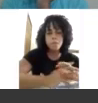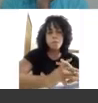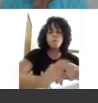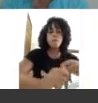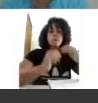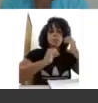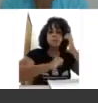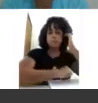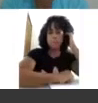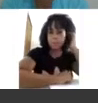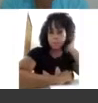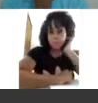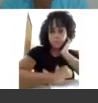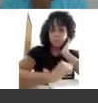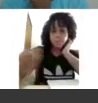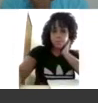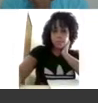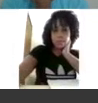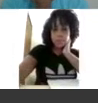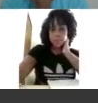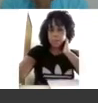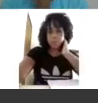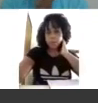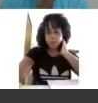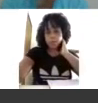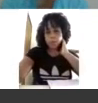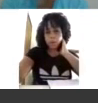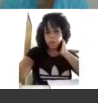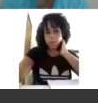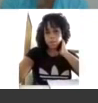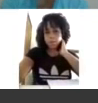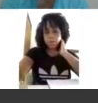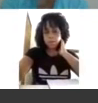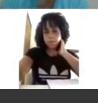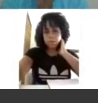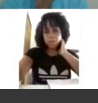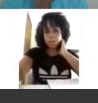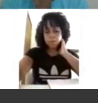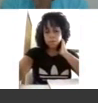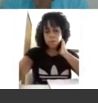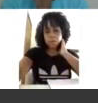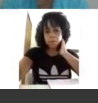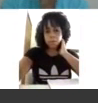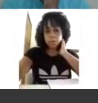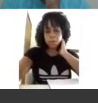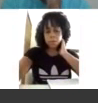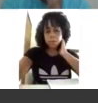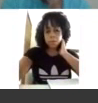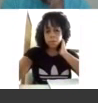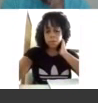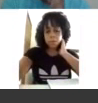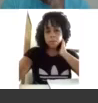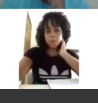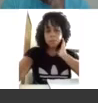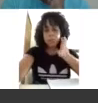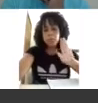Salvador. Não é obrigatório mais medir temperatura, a distância entre as crianças. Nós já voltamos com as turmas cheias